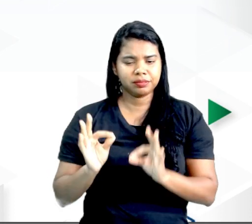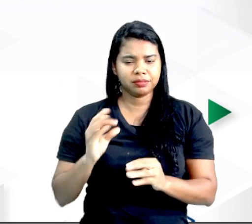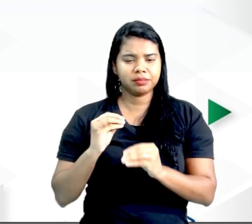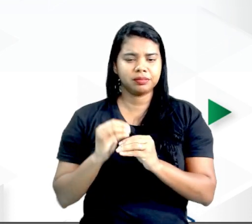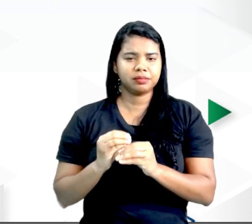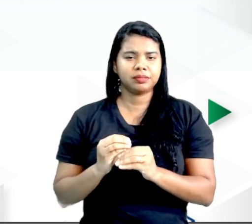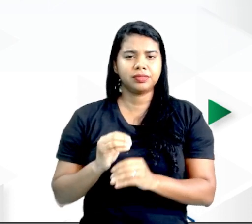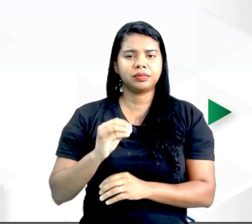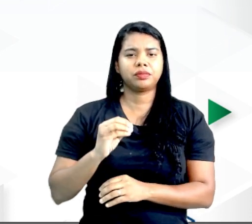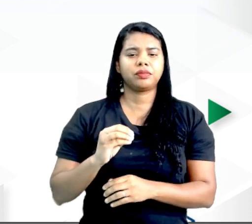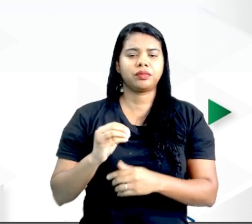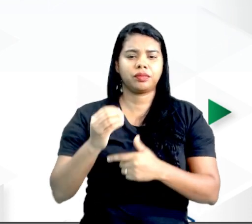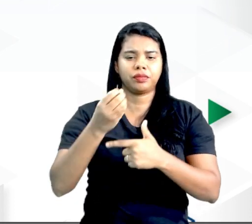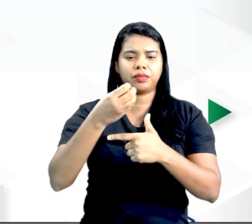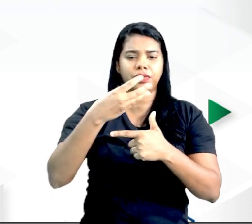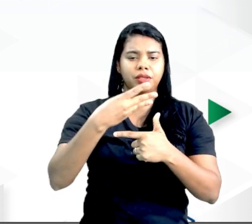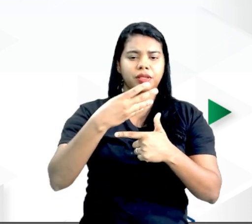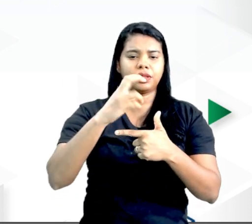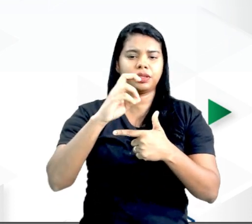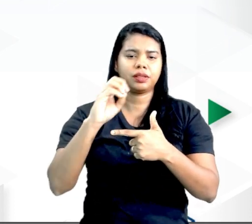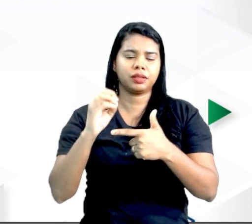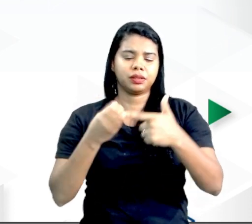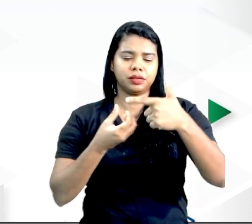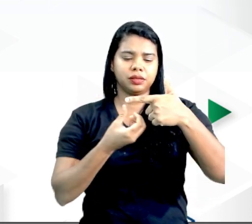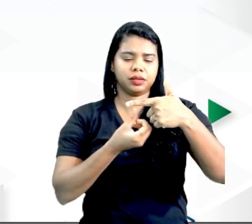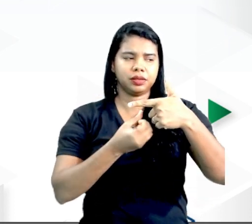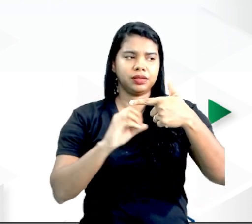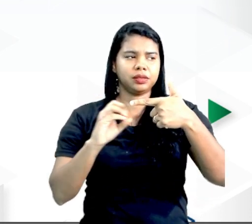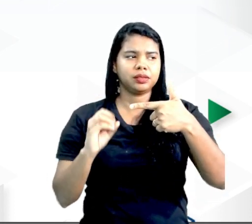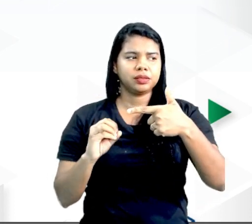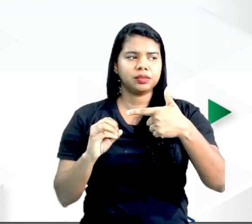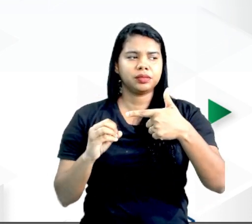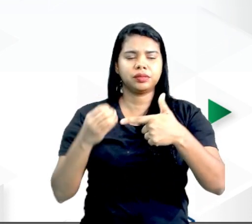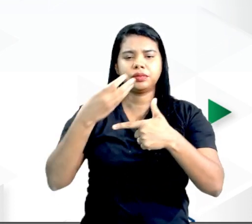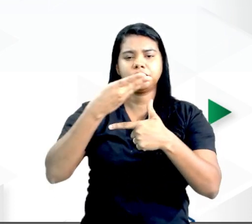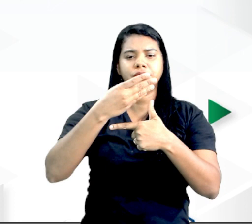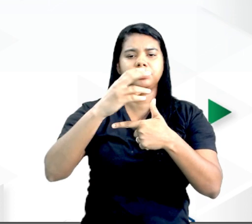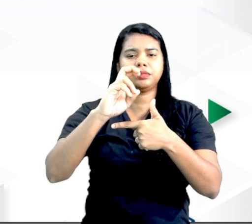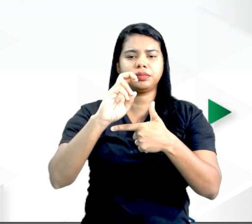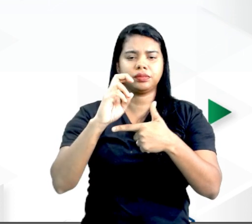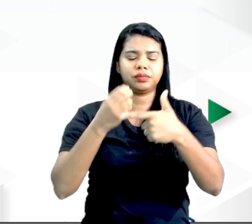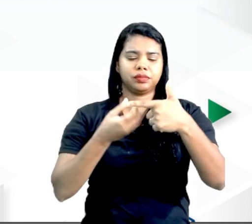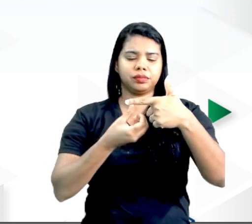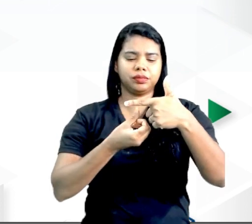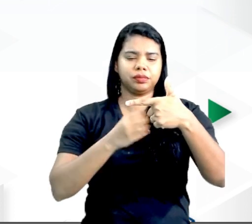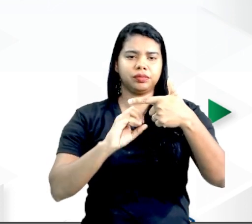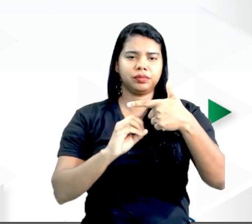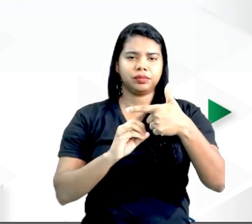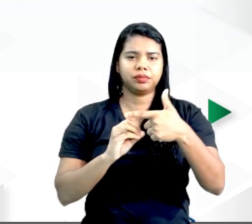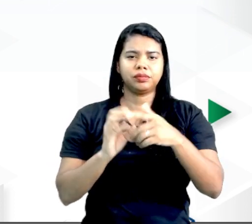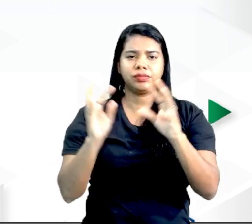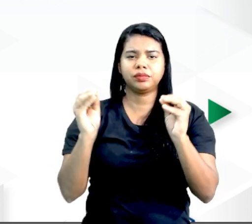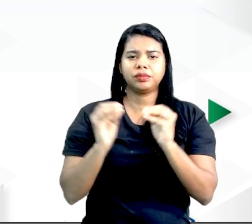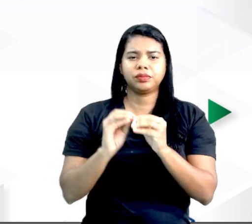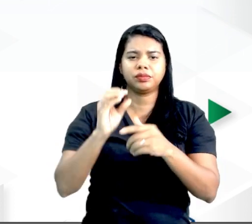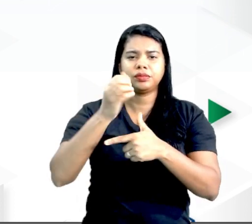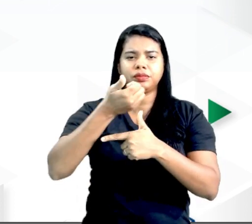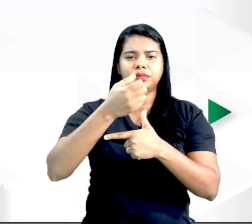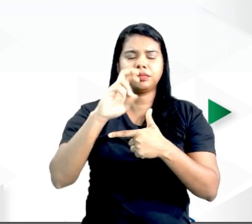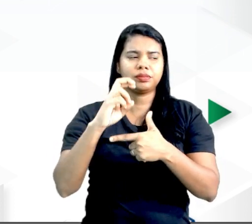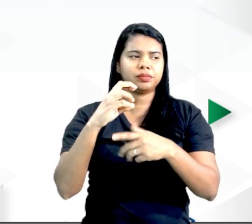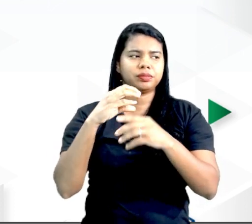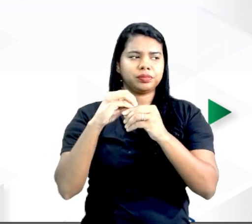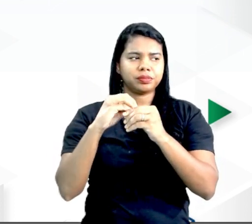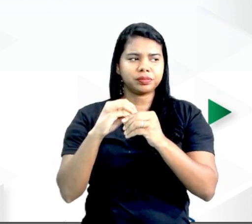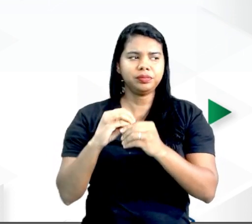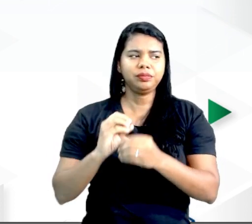sobre 600, vamos simplificar 0 com 0 embaixo. 45 sobre 60 e a gente pode simplificar por 15. 45 é por